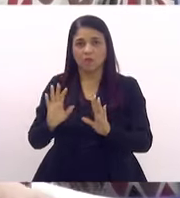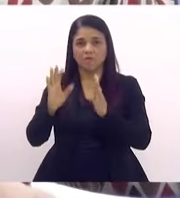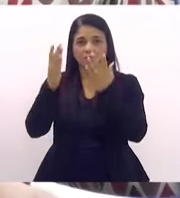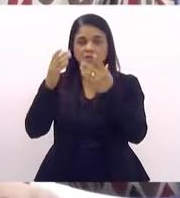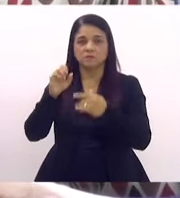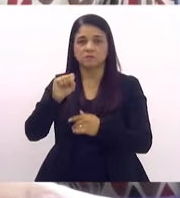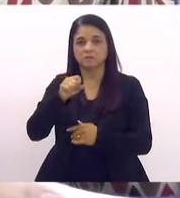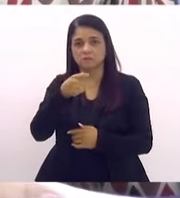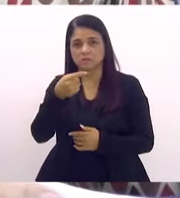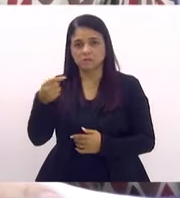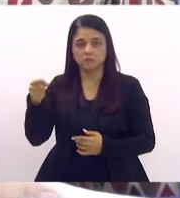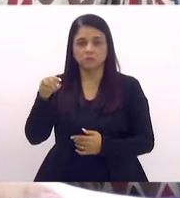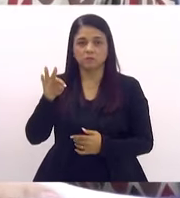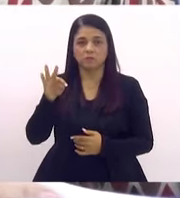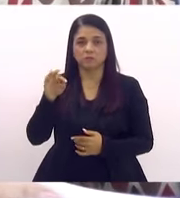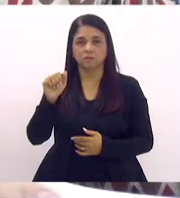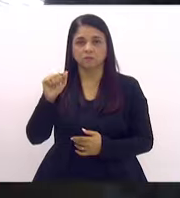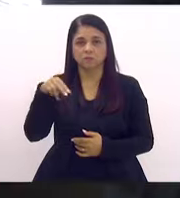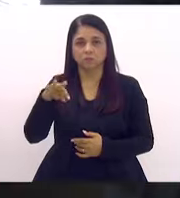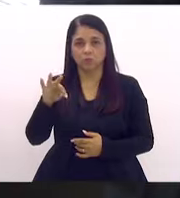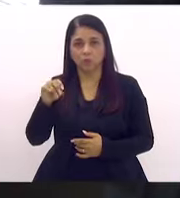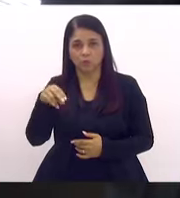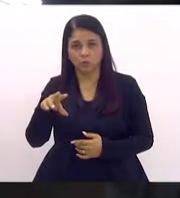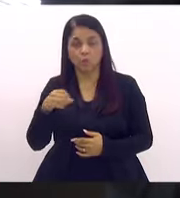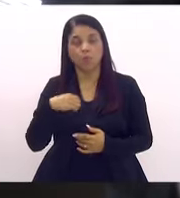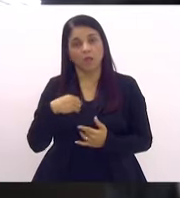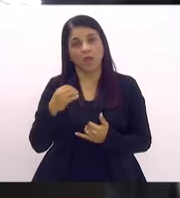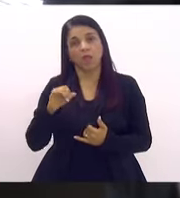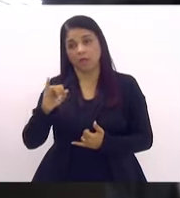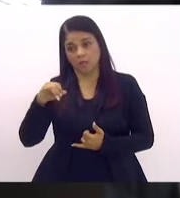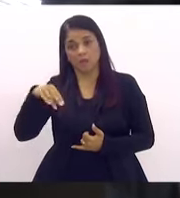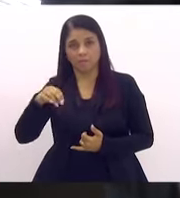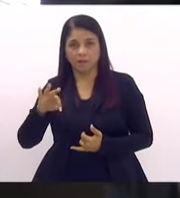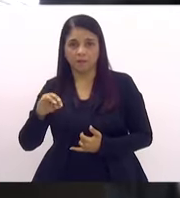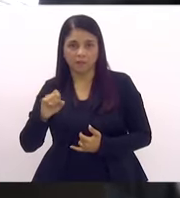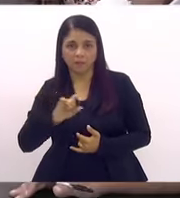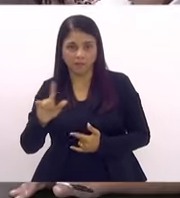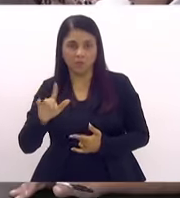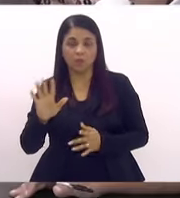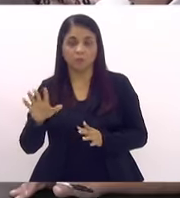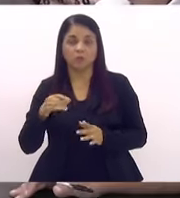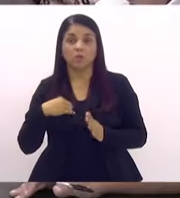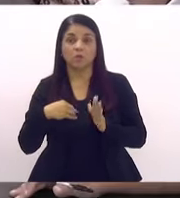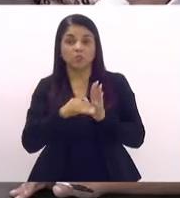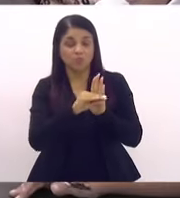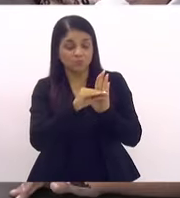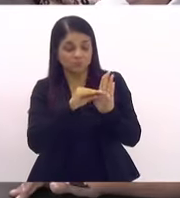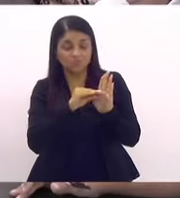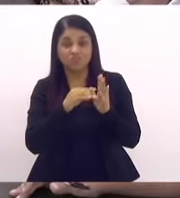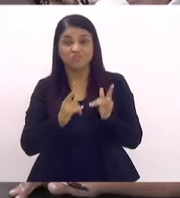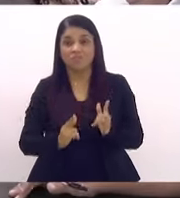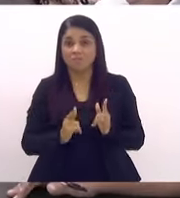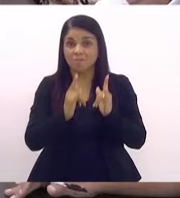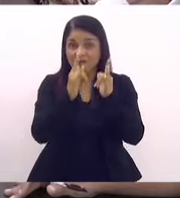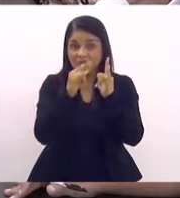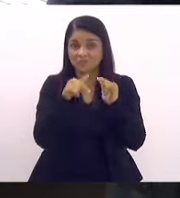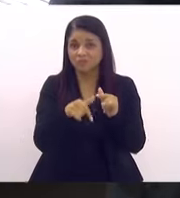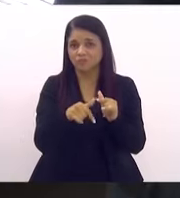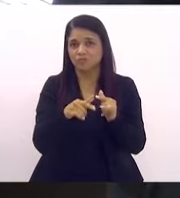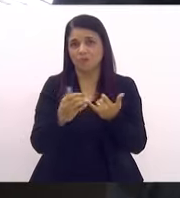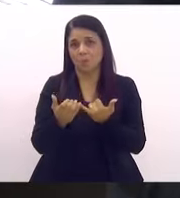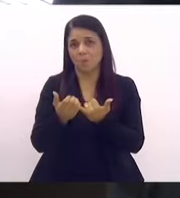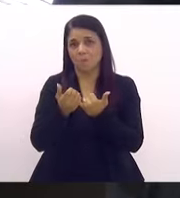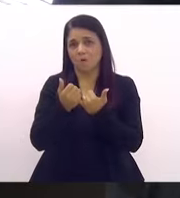do município de Nova Iguaçu. A festa é imaterial. Isso. É, não, a deputada Célia está se referindo àqueles que é o prédio. Agora, quando é imóvel,